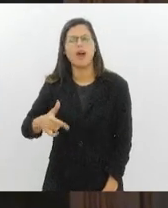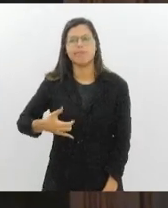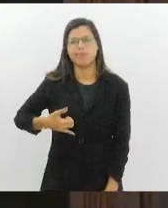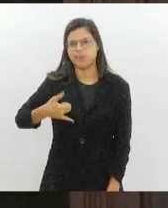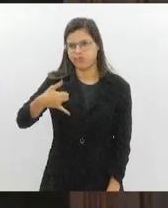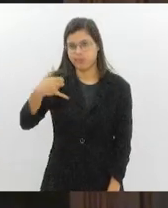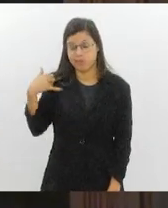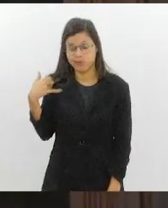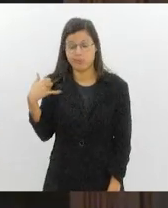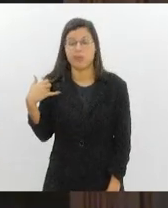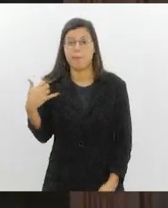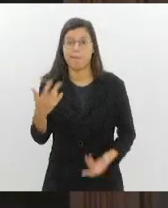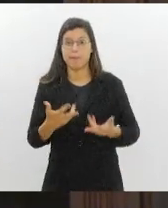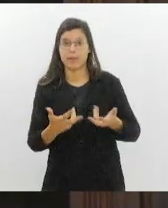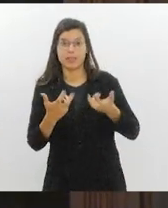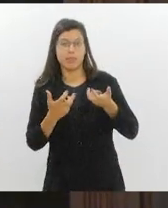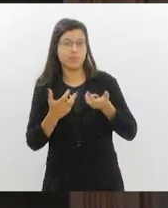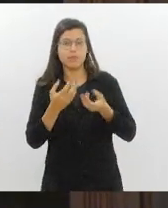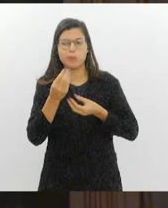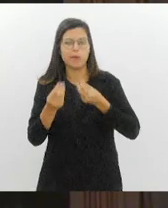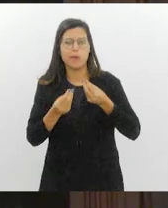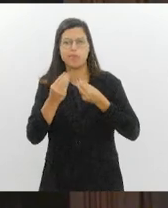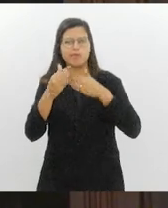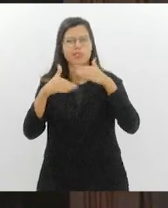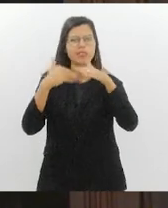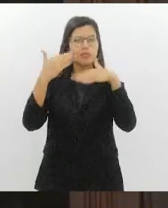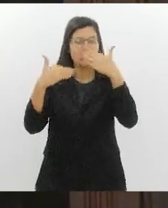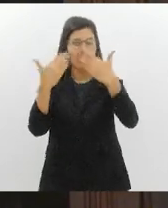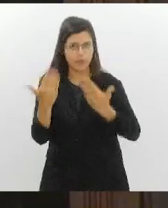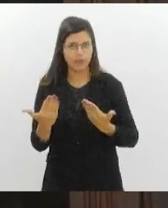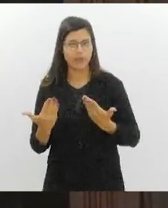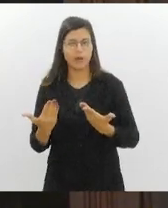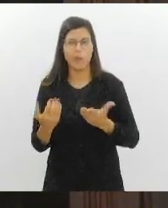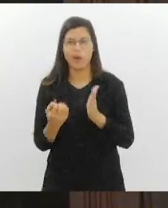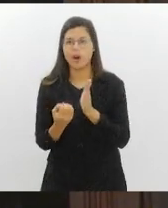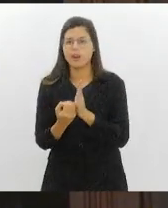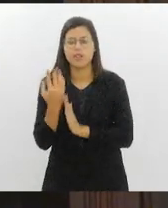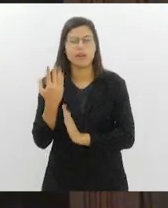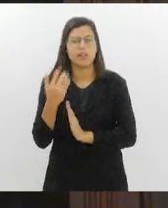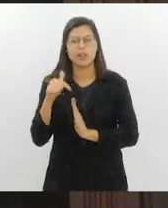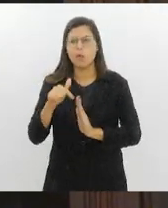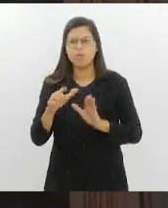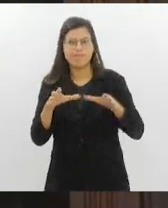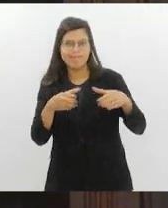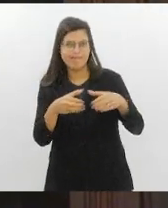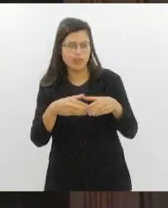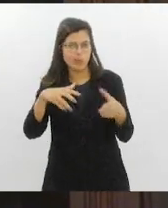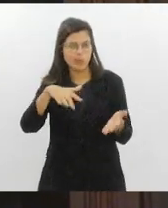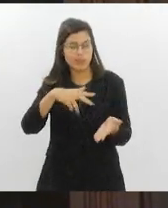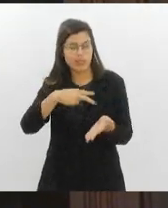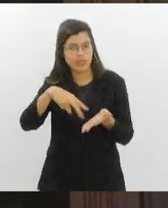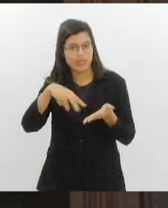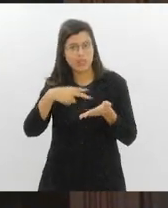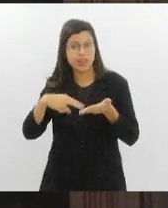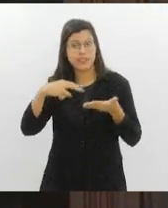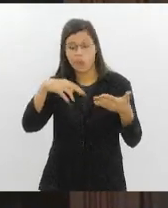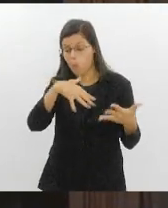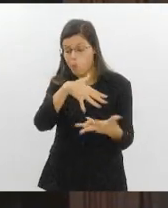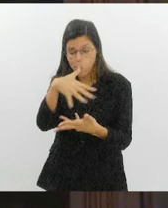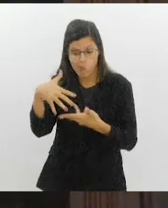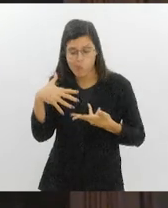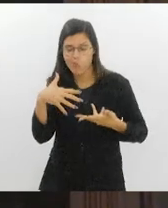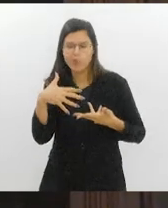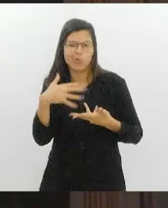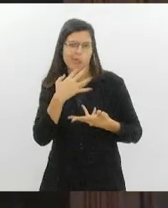como você se desenvolveu, criou um estilo, criou uma companhia, é mundialmente reconhecida. Eu vi todos os